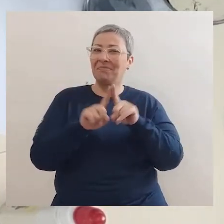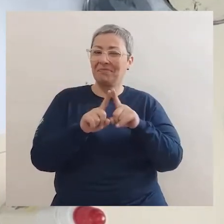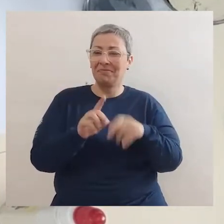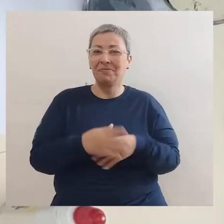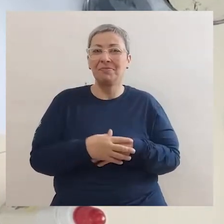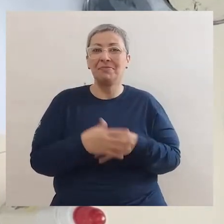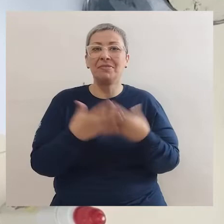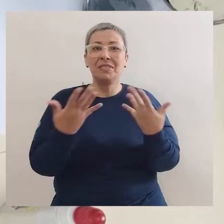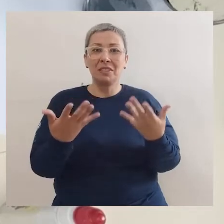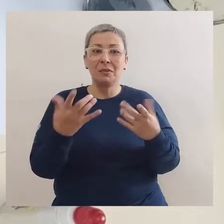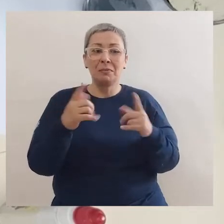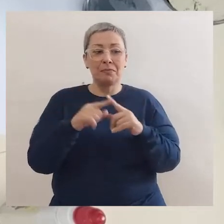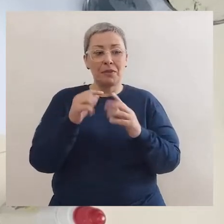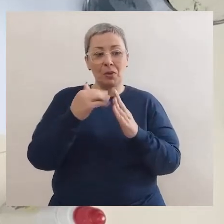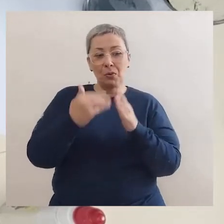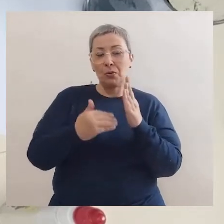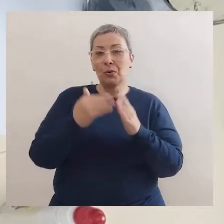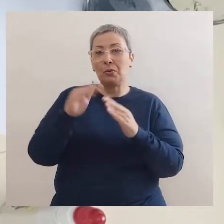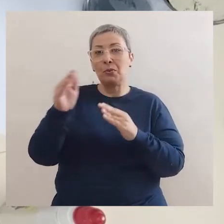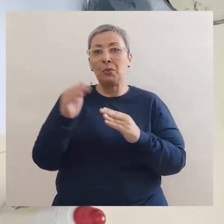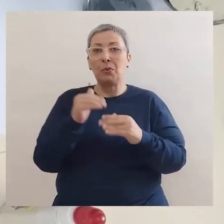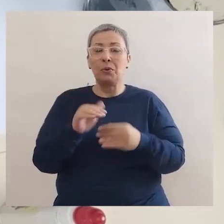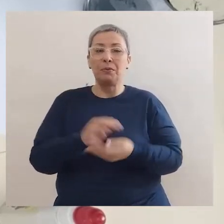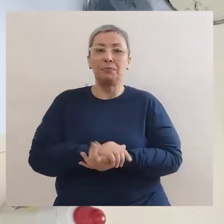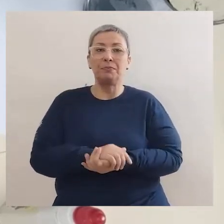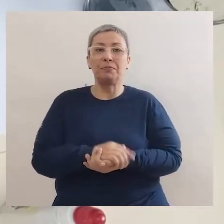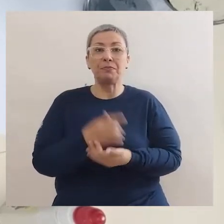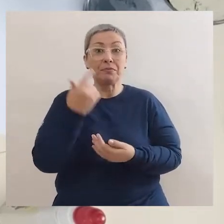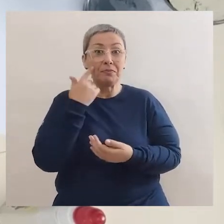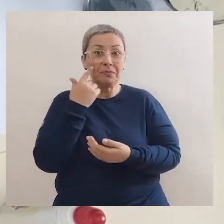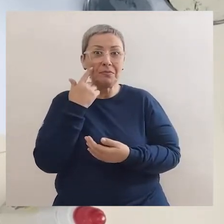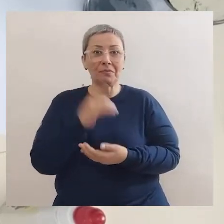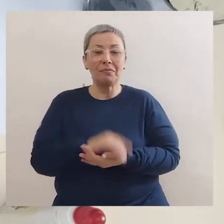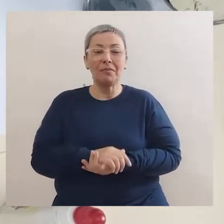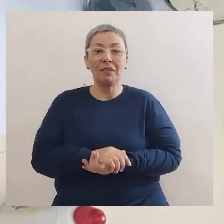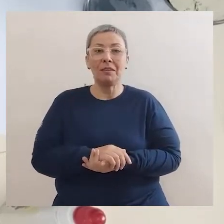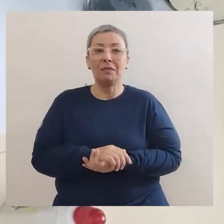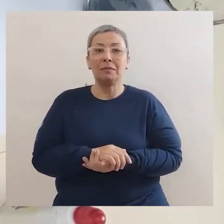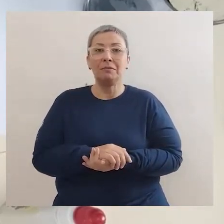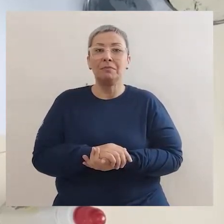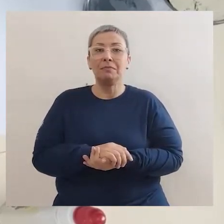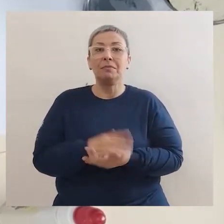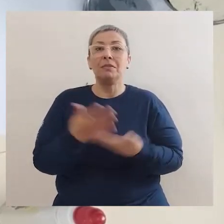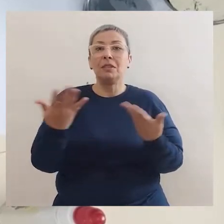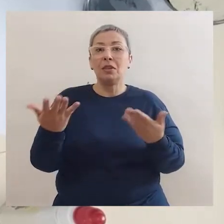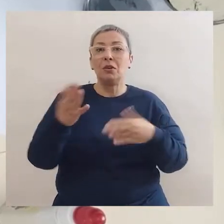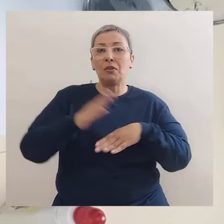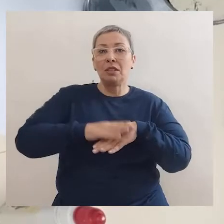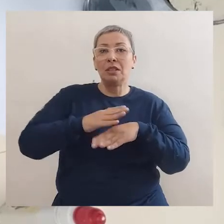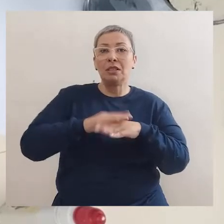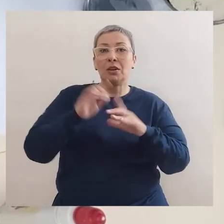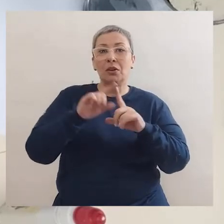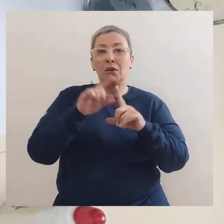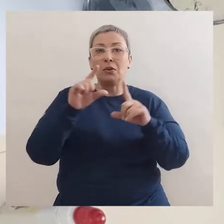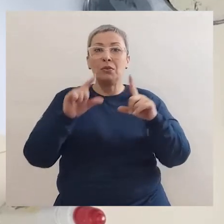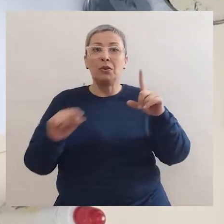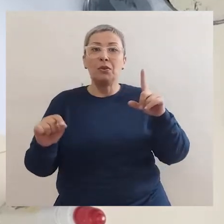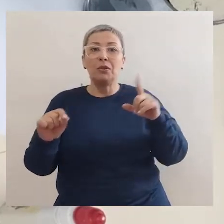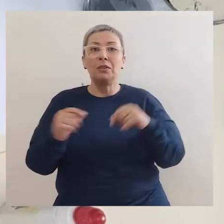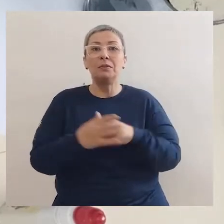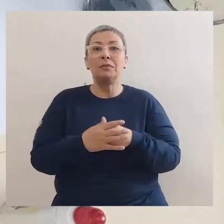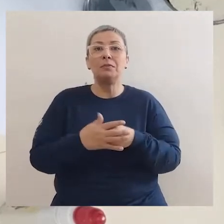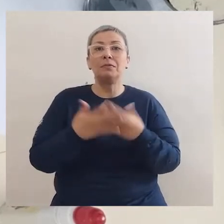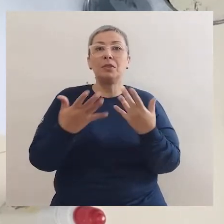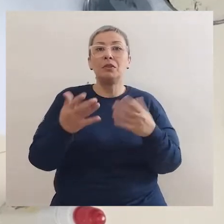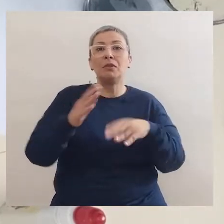cabinho aqui, ó, tá vendo? Aqui eu faço a folha, ó. Tô fazendo um desenho